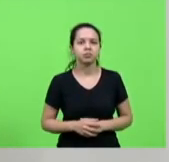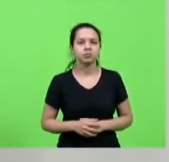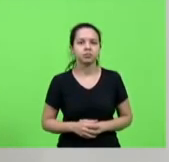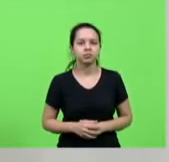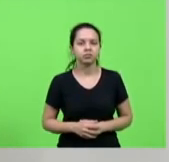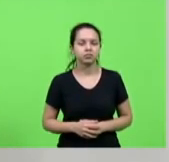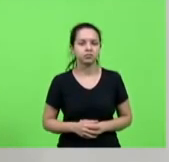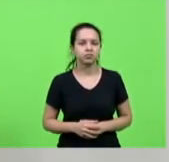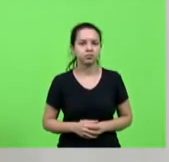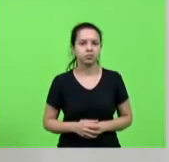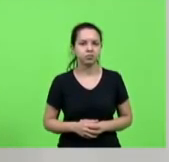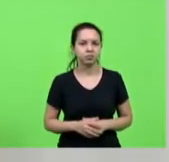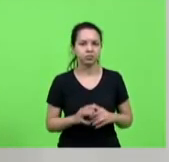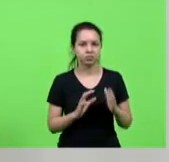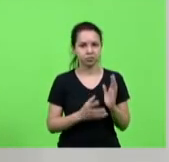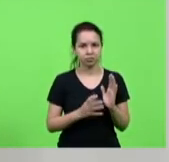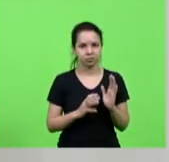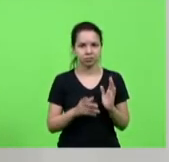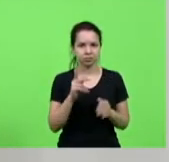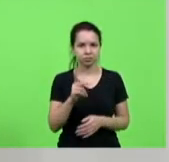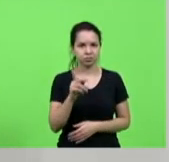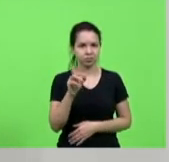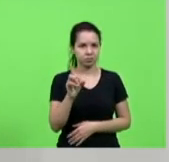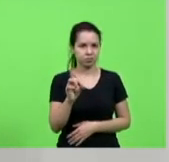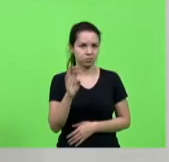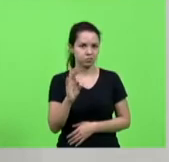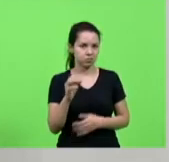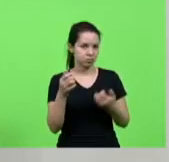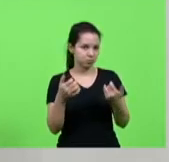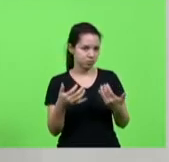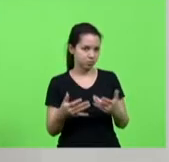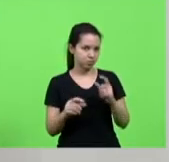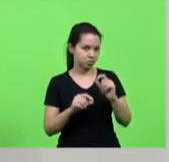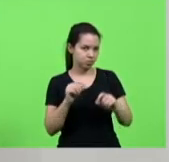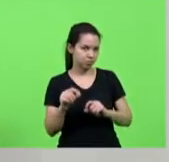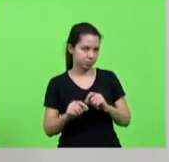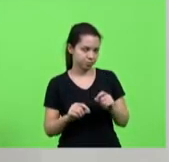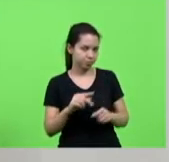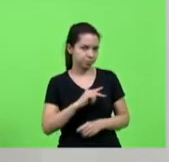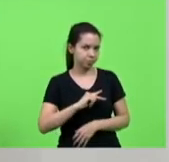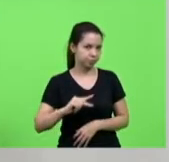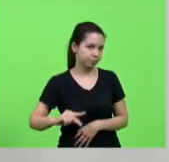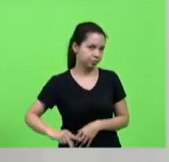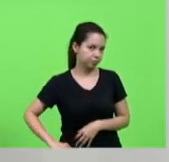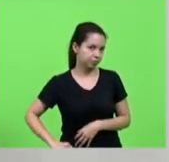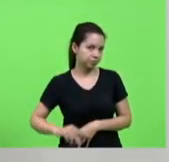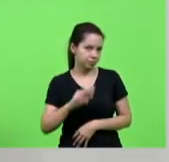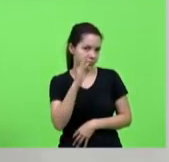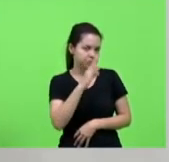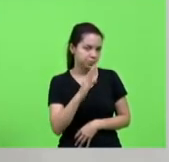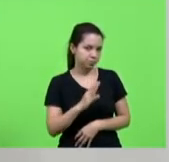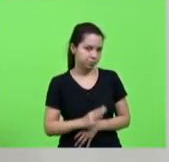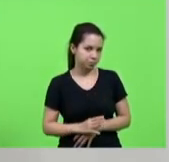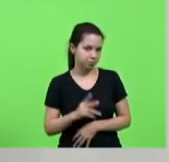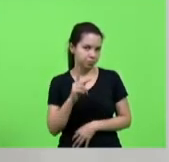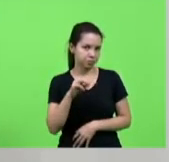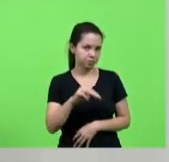O partido, o PDT, menciona: o presidente da República adotou na MP número